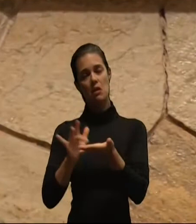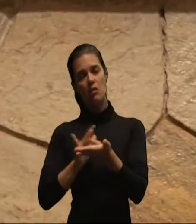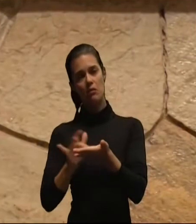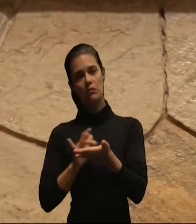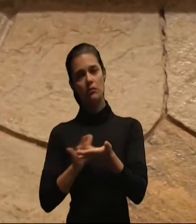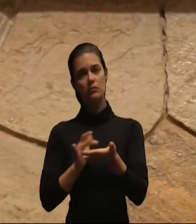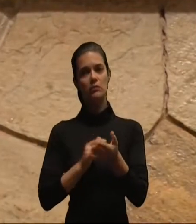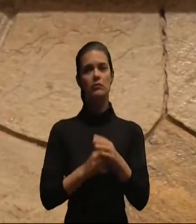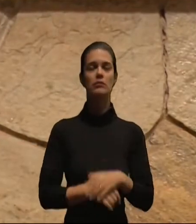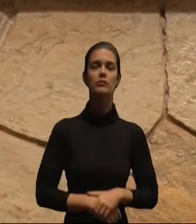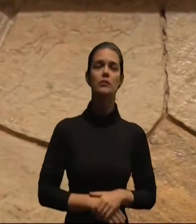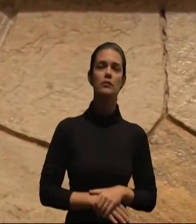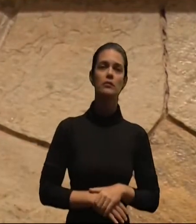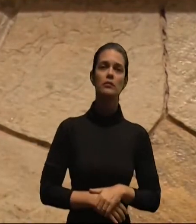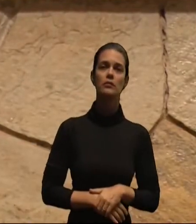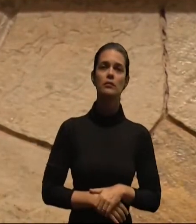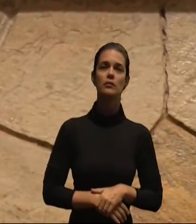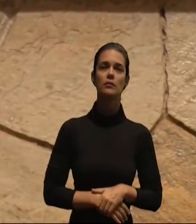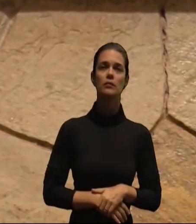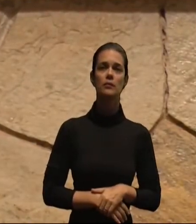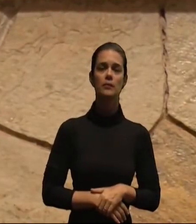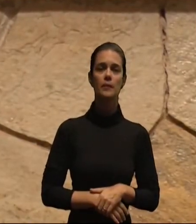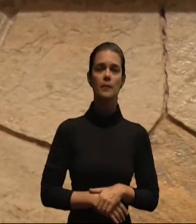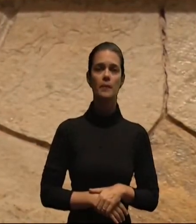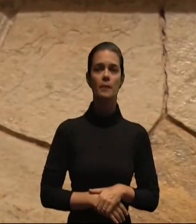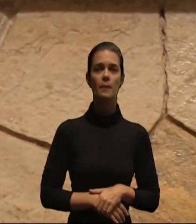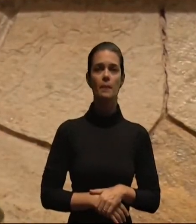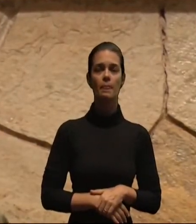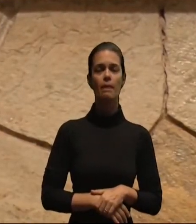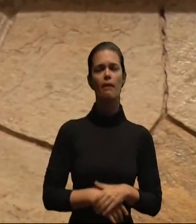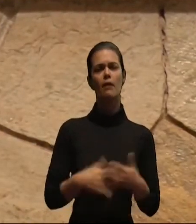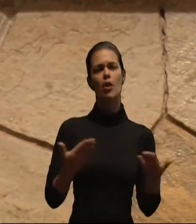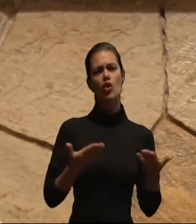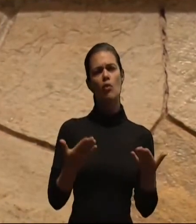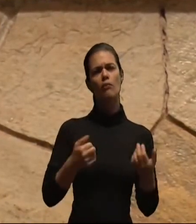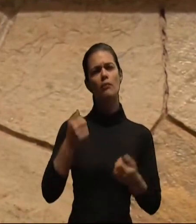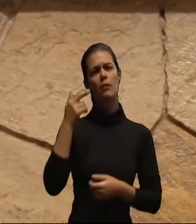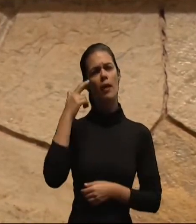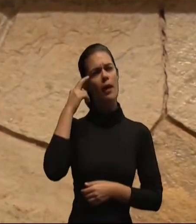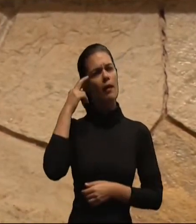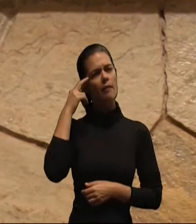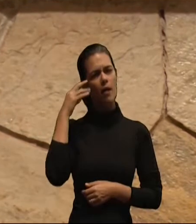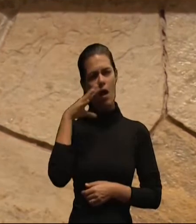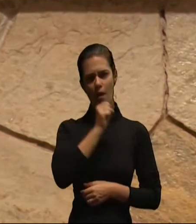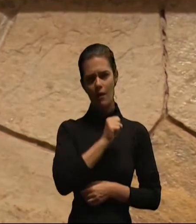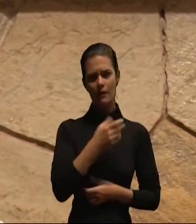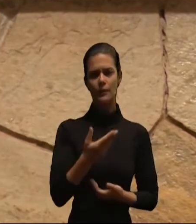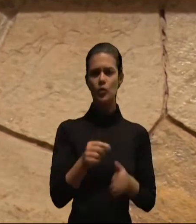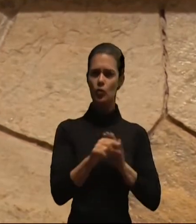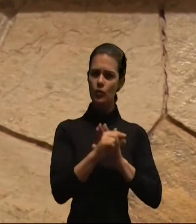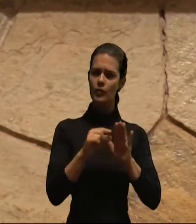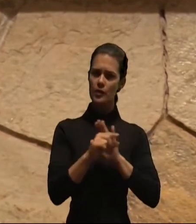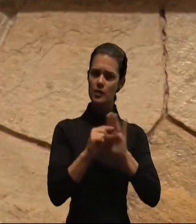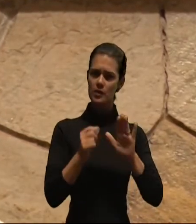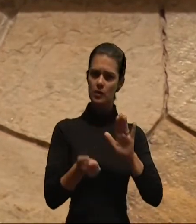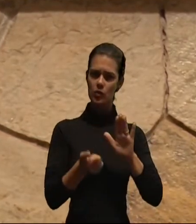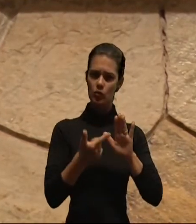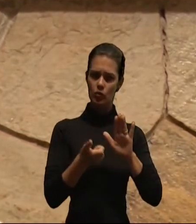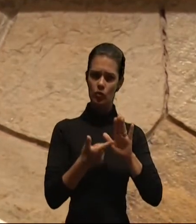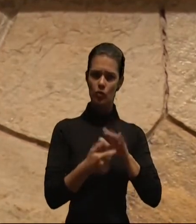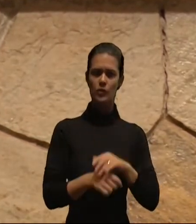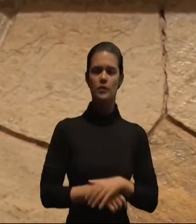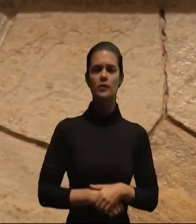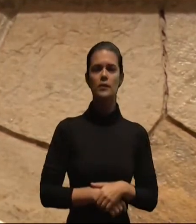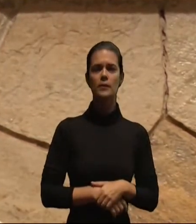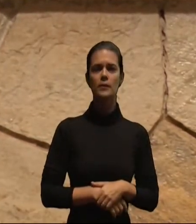verso de número 12. Eu gostaria de fazer algumas considerações sobre este verso. Este verso foi motivo